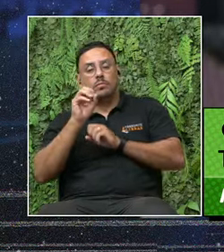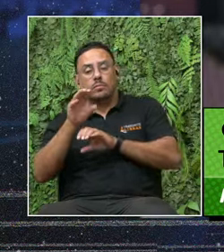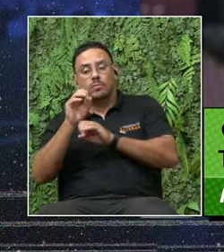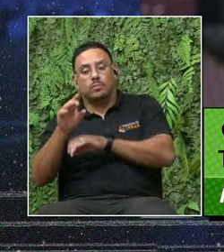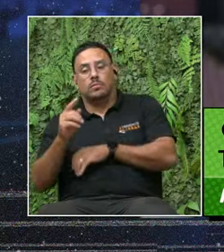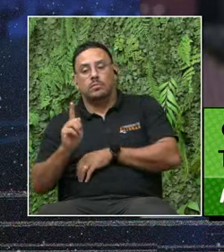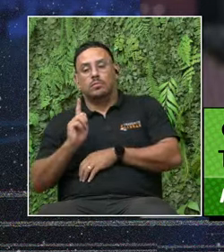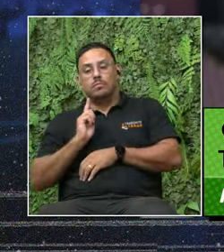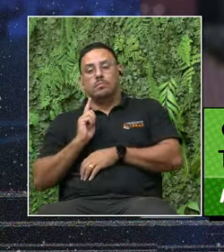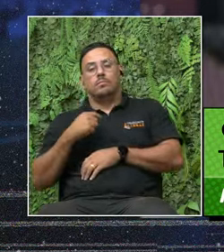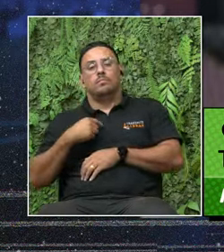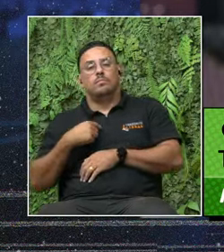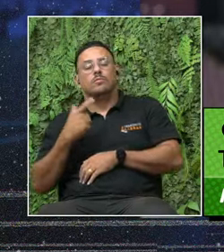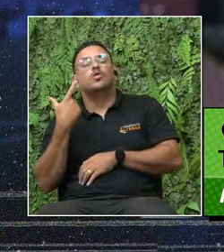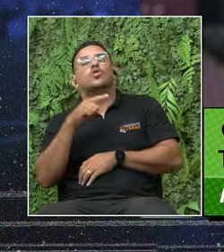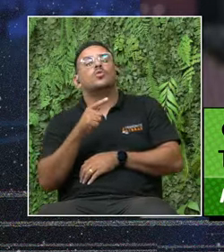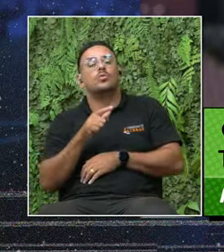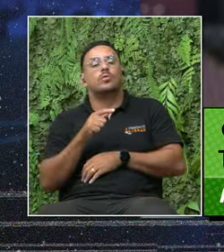respons